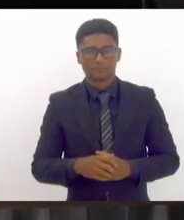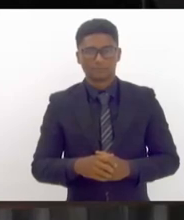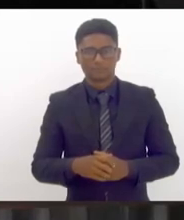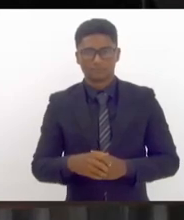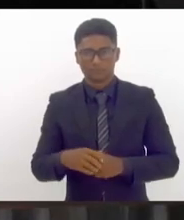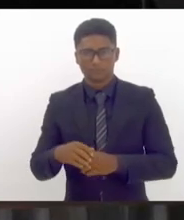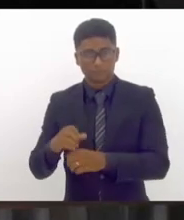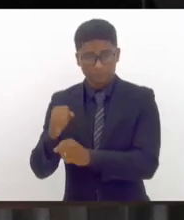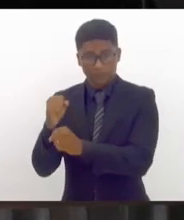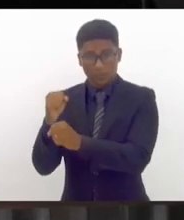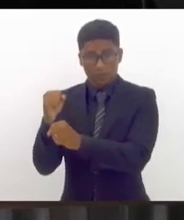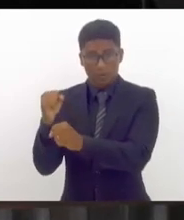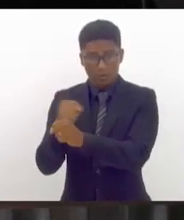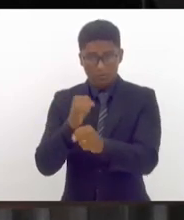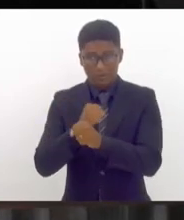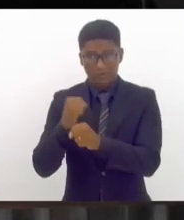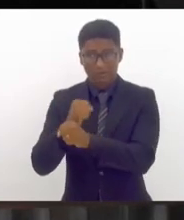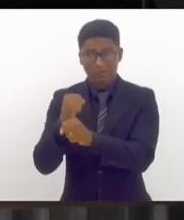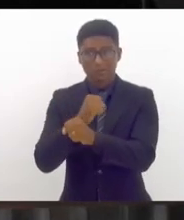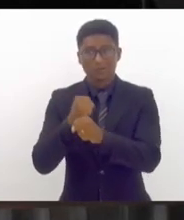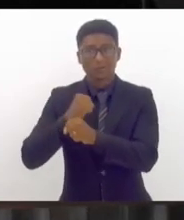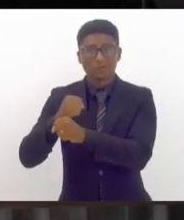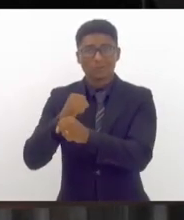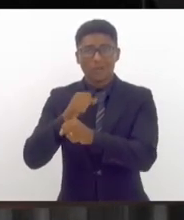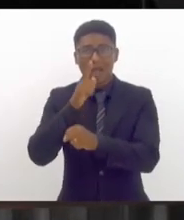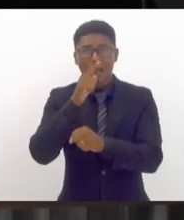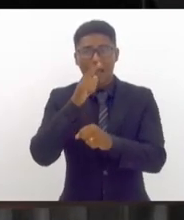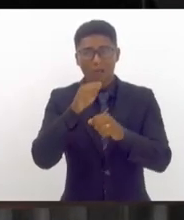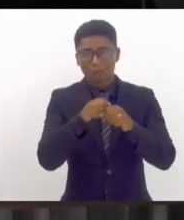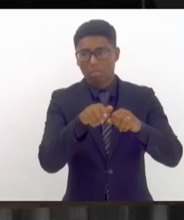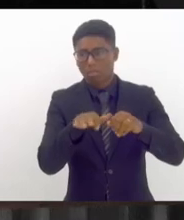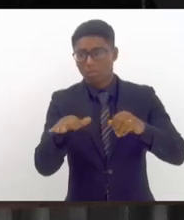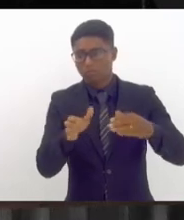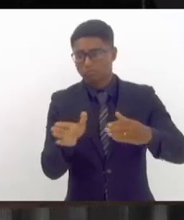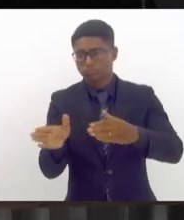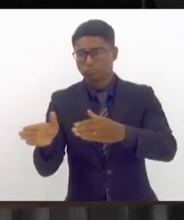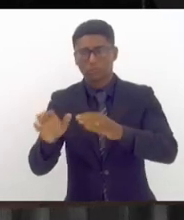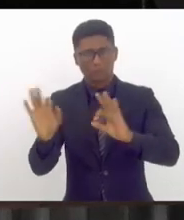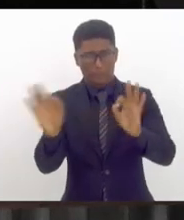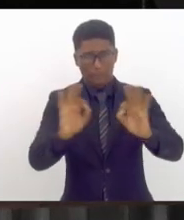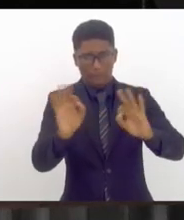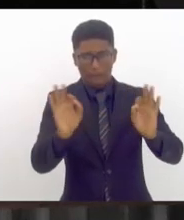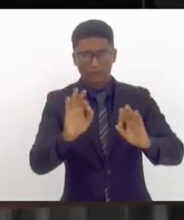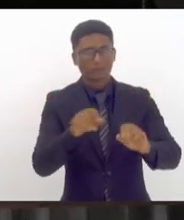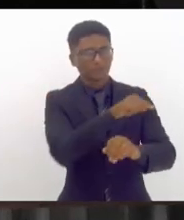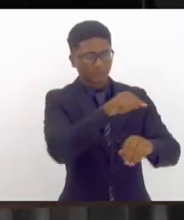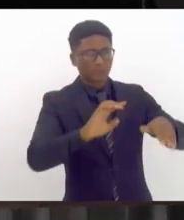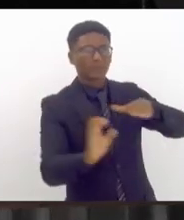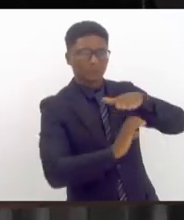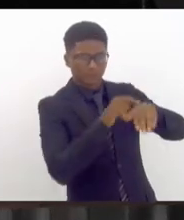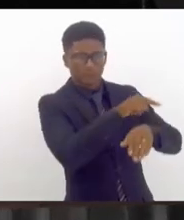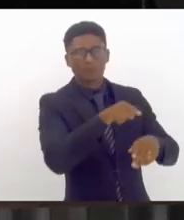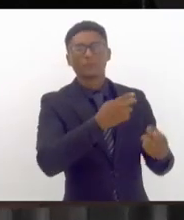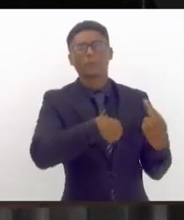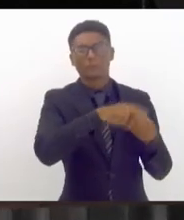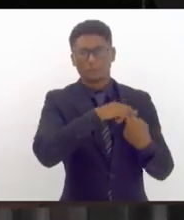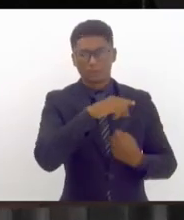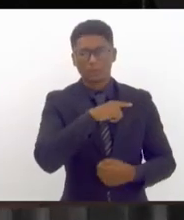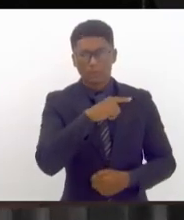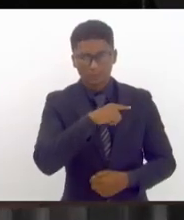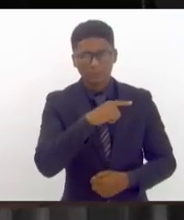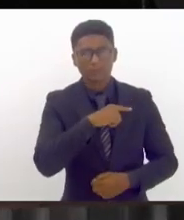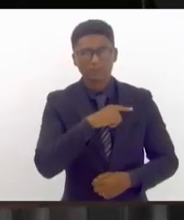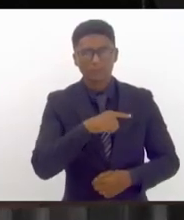com a não execução de obras para o escoamento da água, várias dessas empreiteiras têm responsabilidade em enchentes,